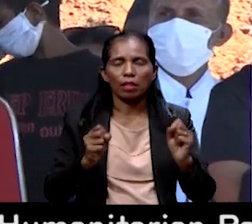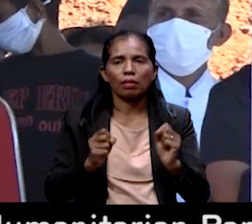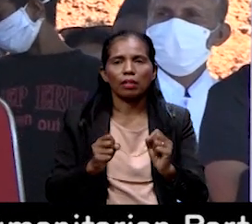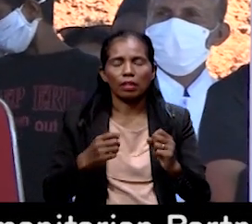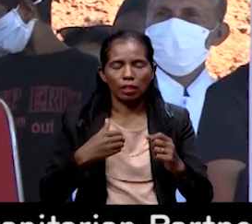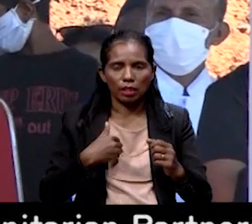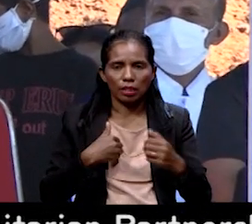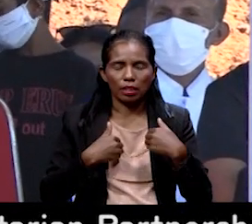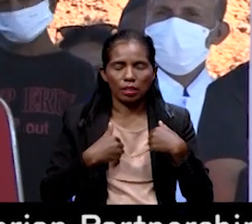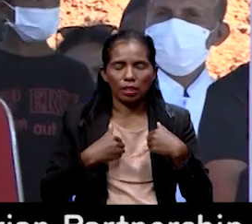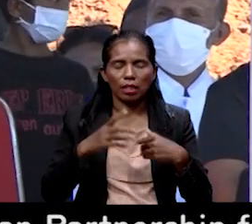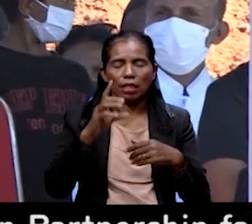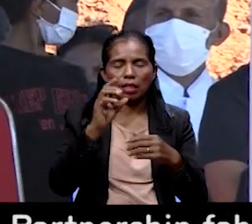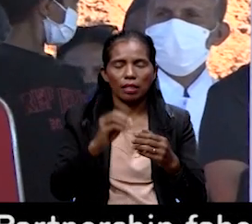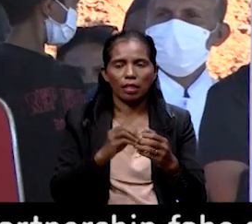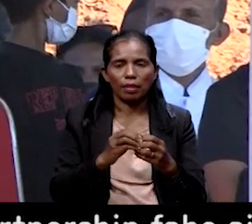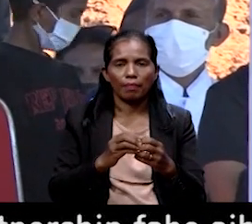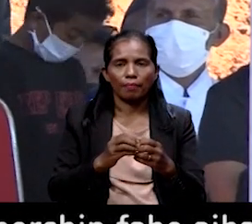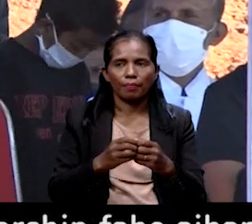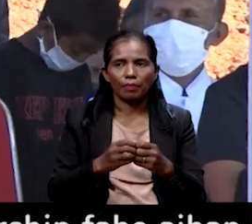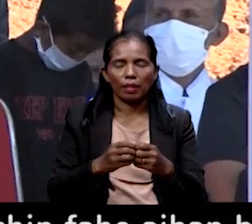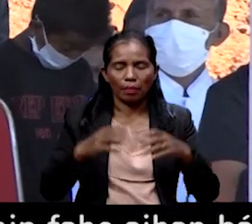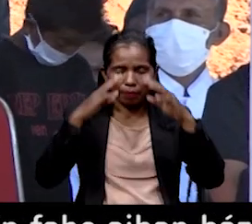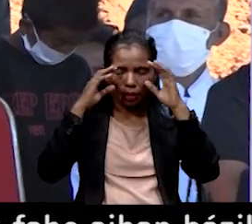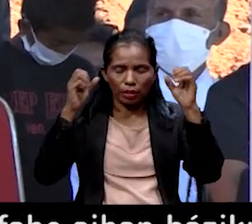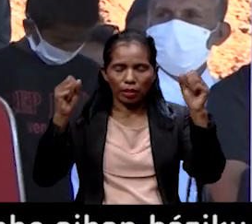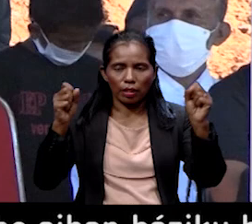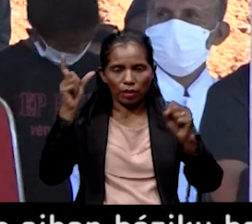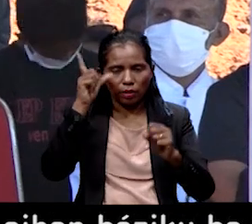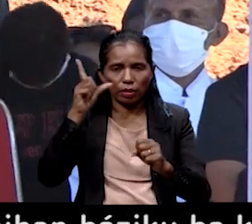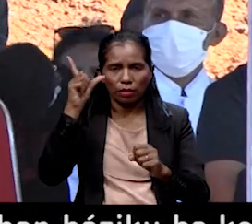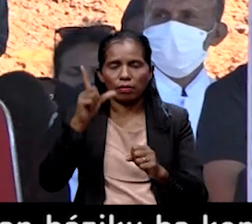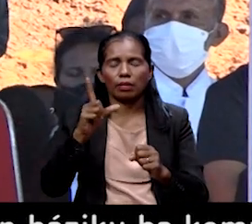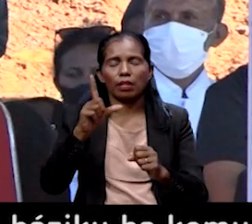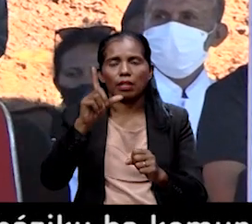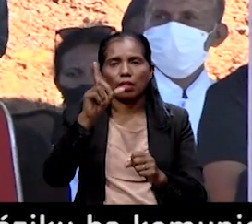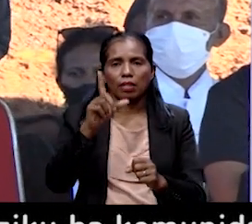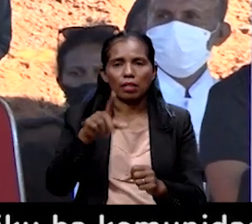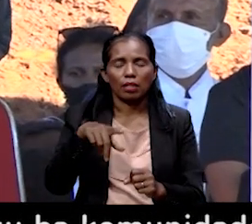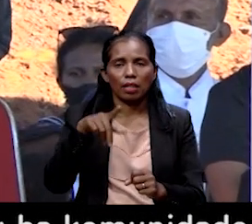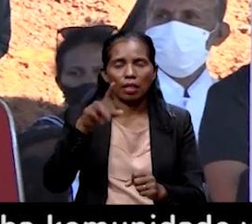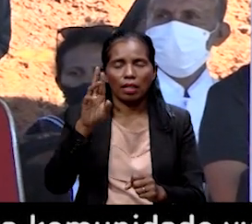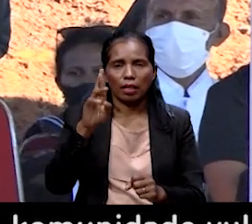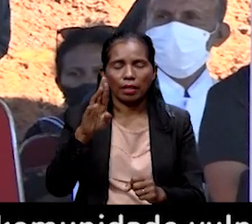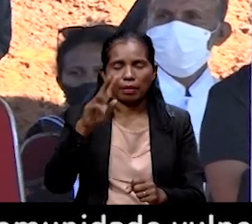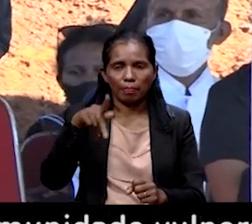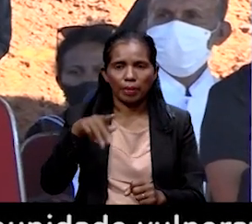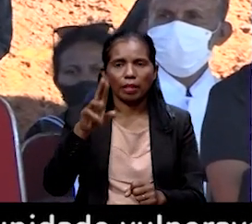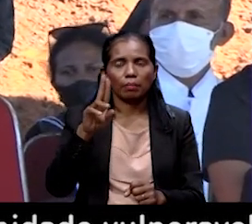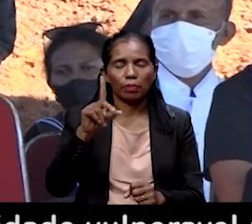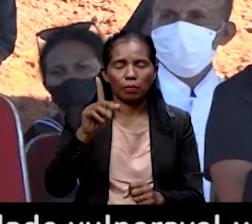decreto de Sua Excelência Presidente da República, foi